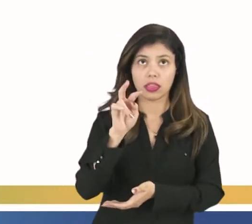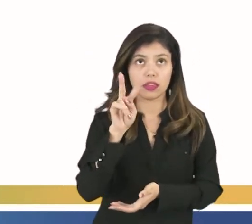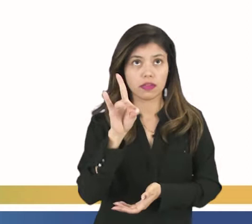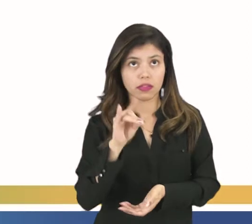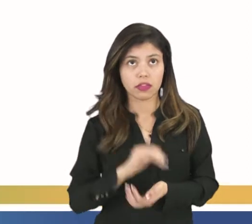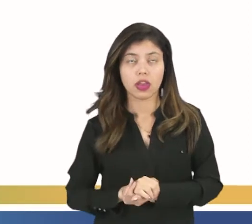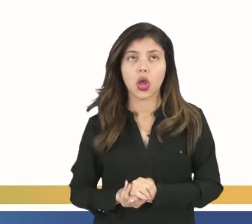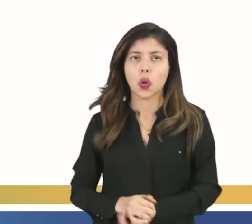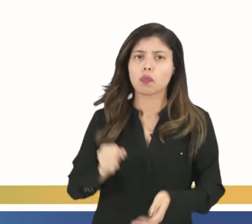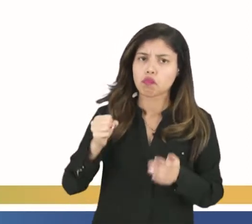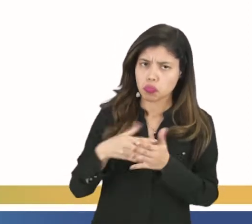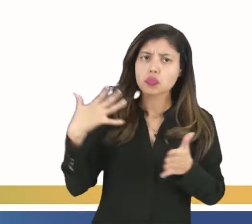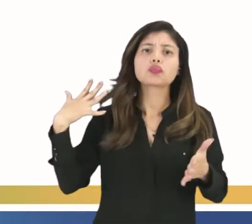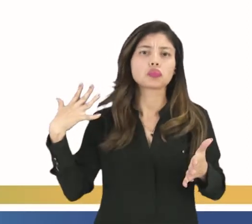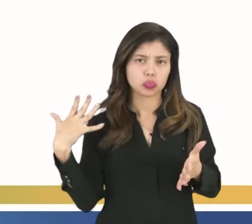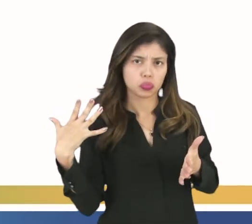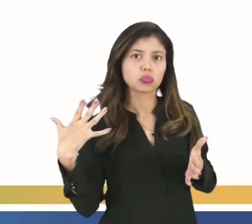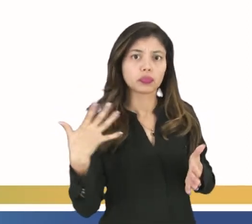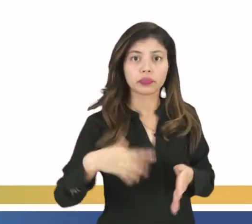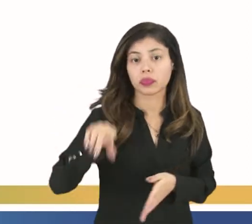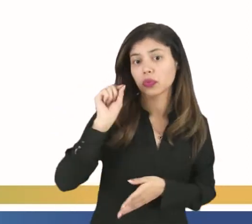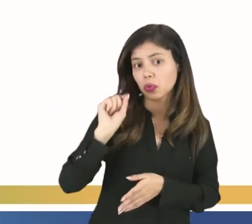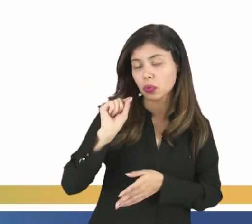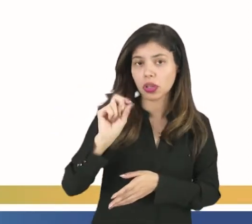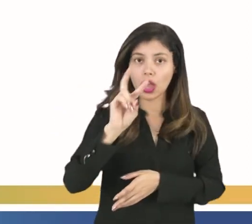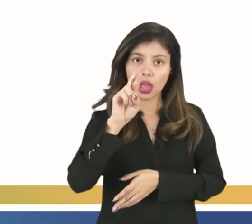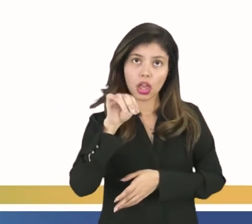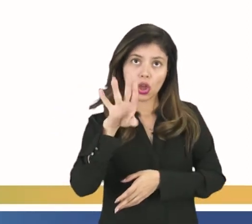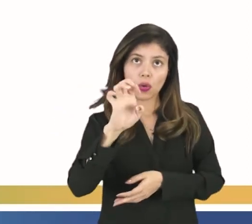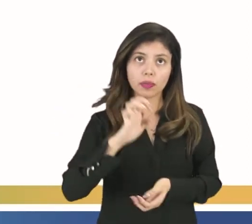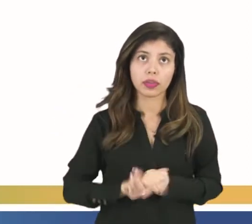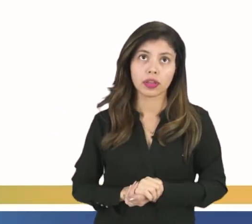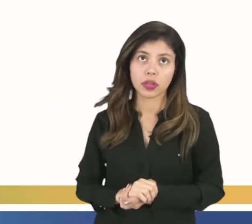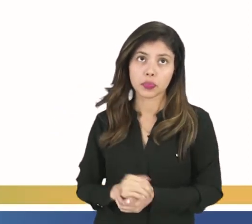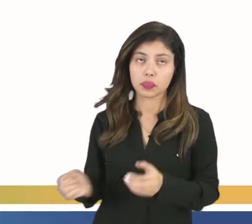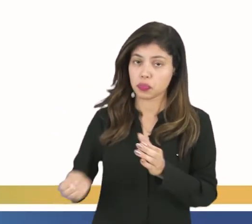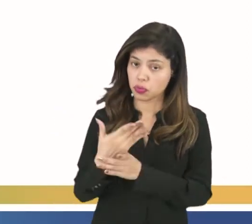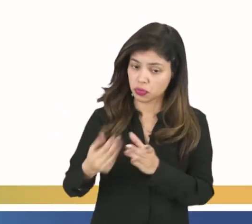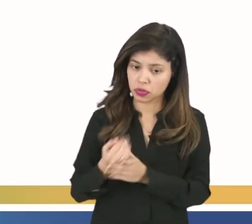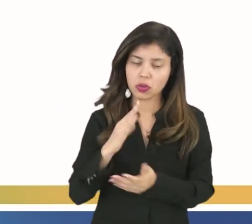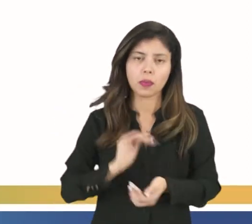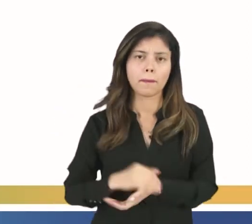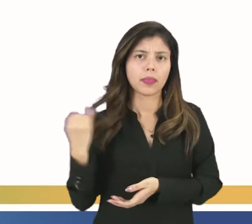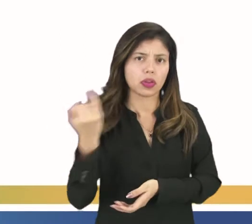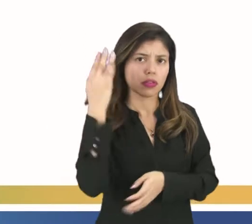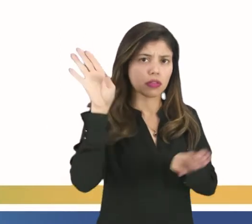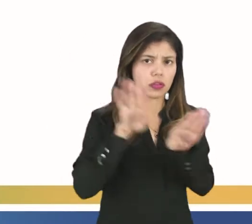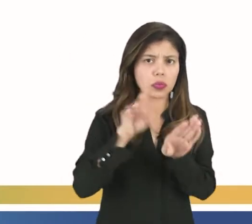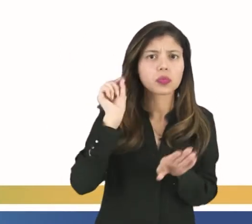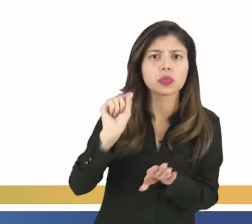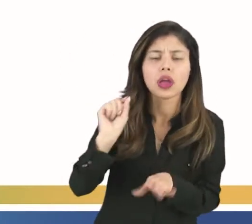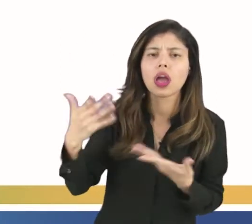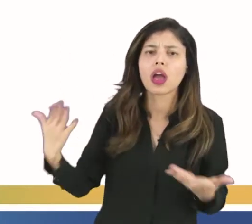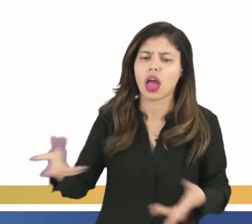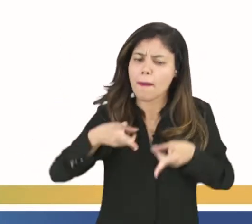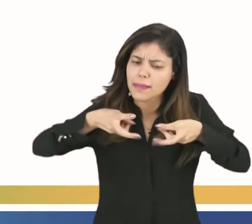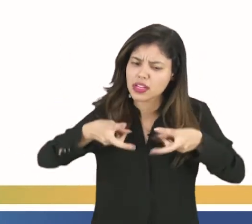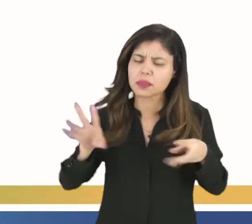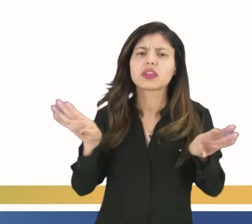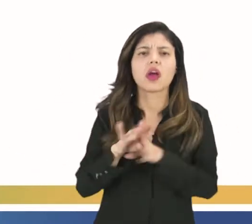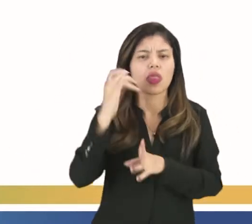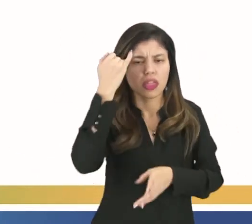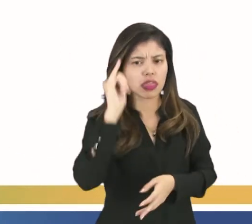Kant depende muito do que Hume produziu, especialmente na questão da percepção,